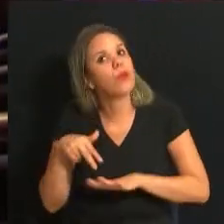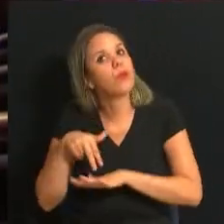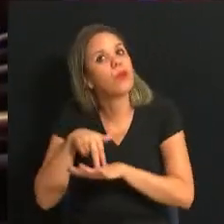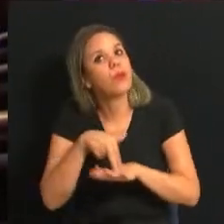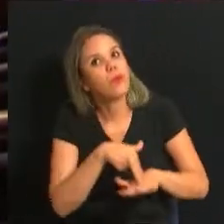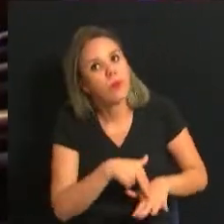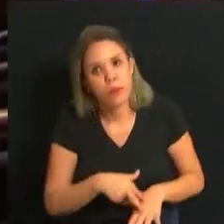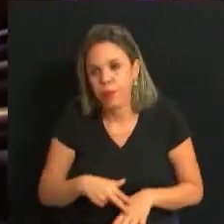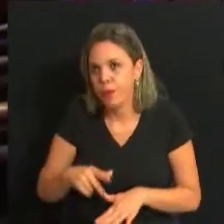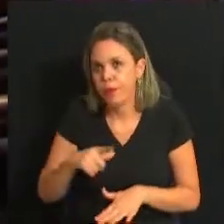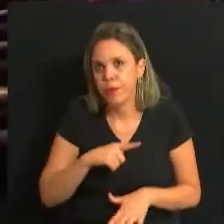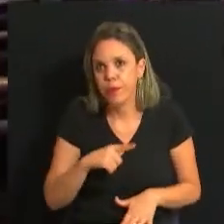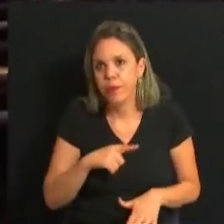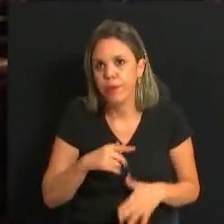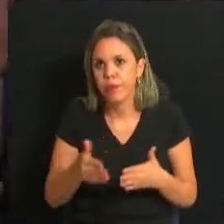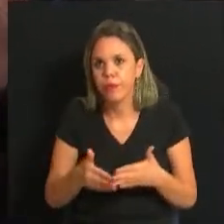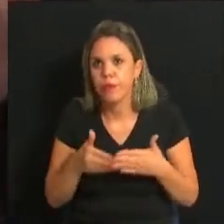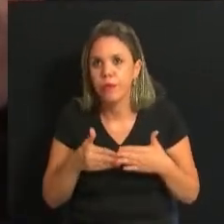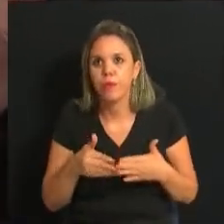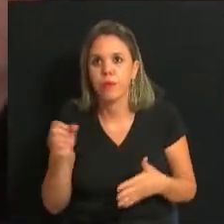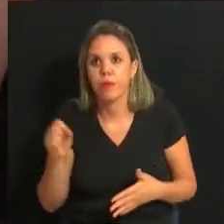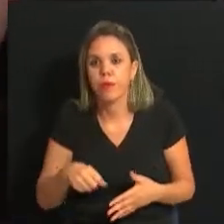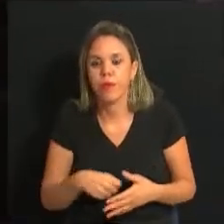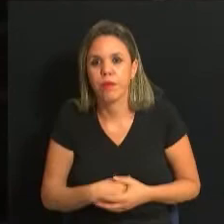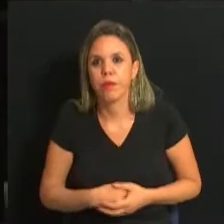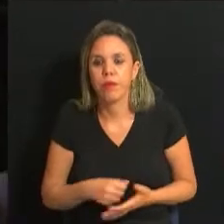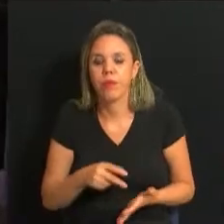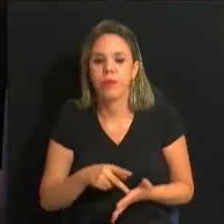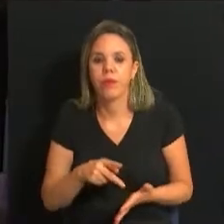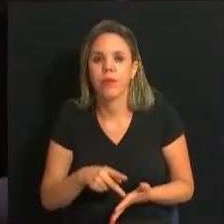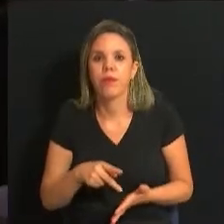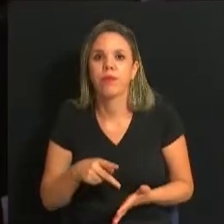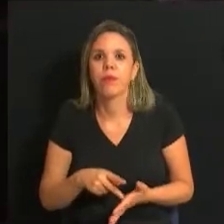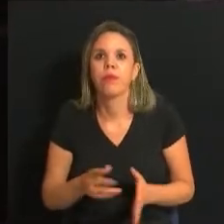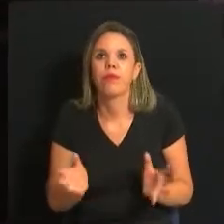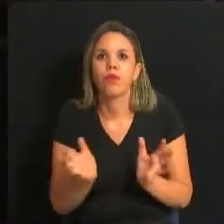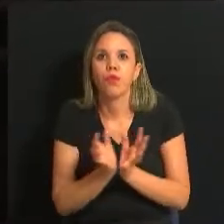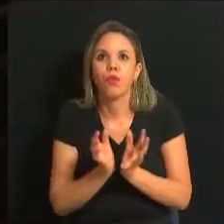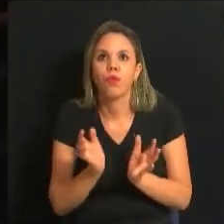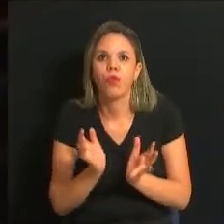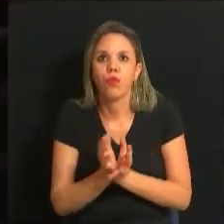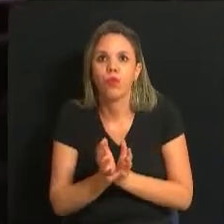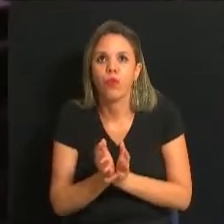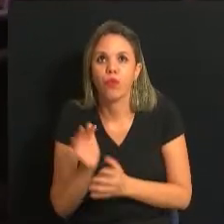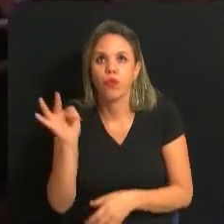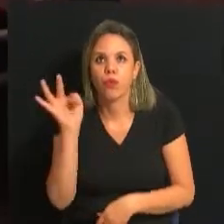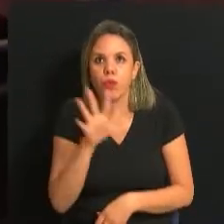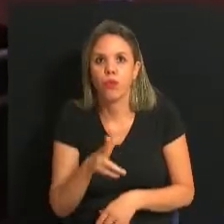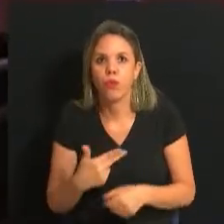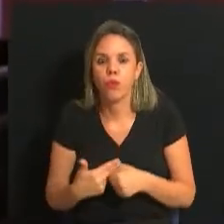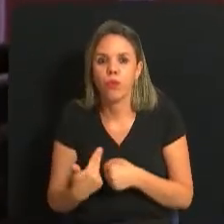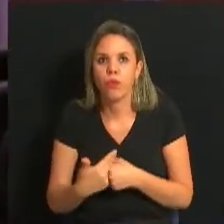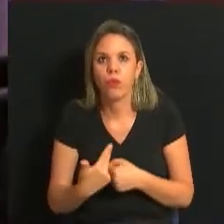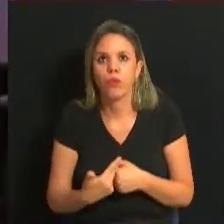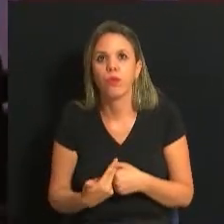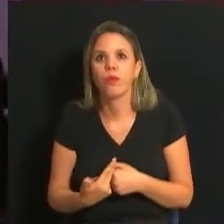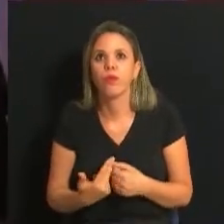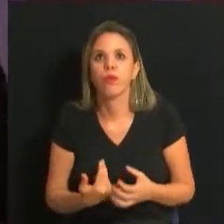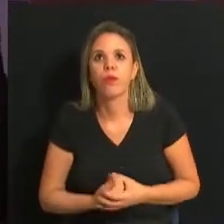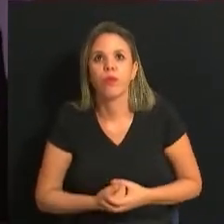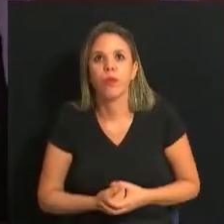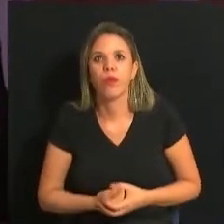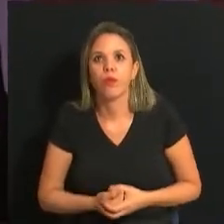serão realizadas, por favor. Sim, na verdade foi uma comissão, né, a Universidade, né, Estadual de Campinas, a